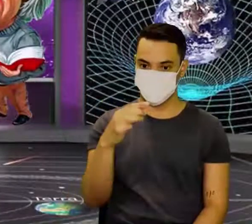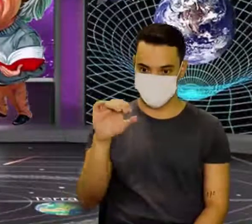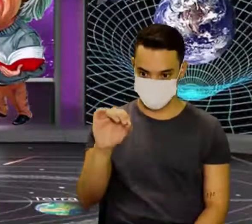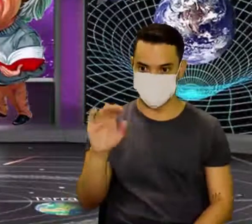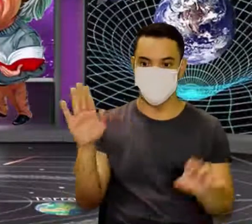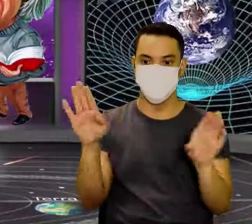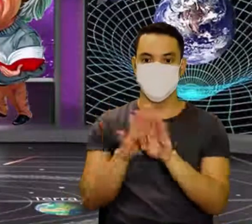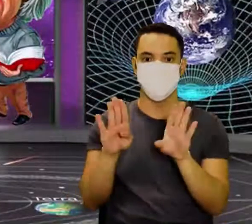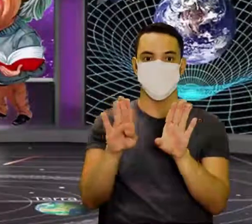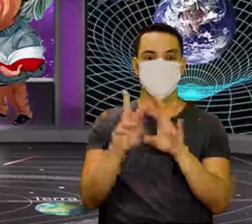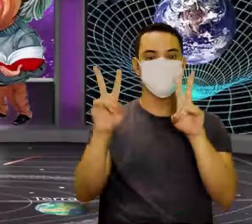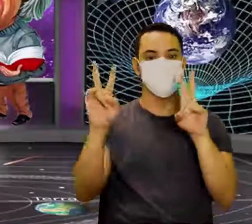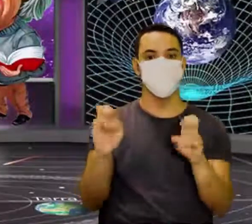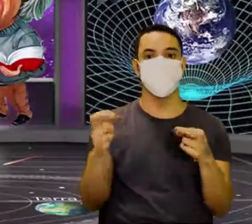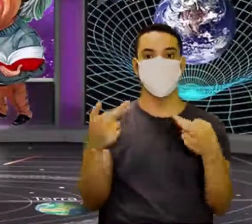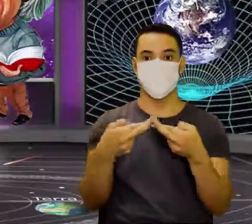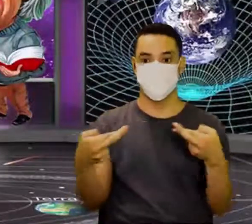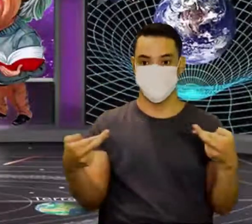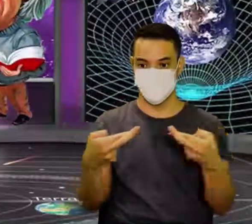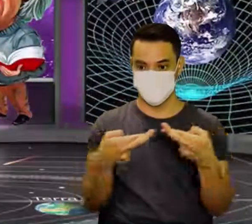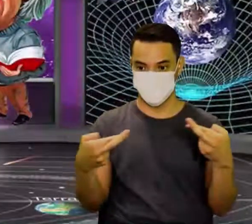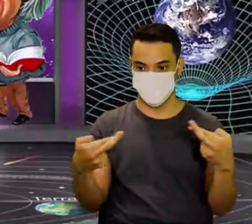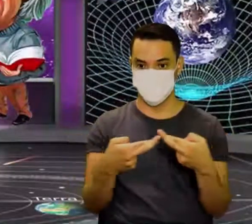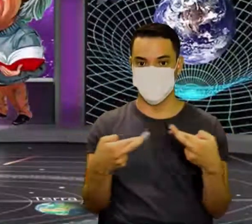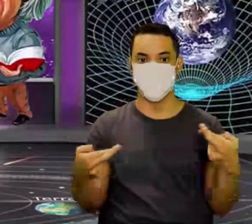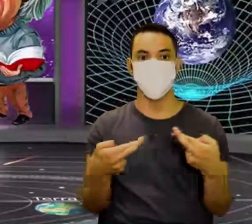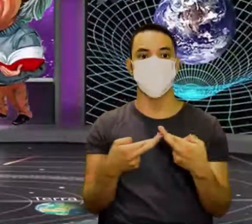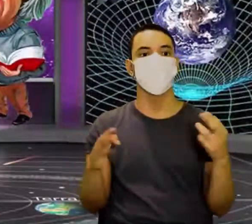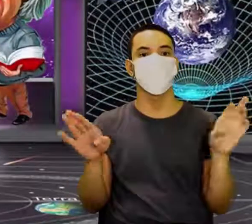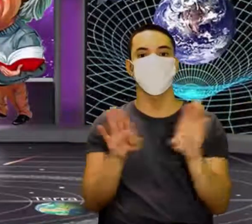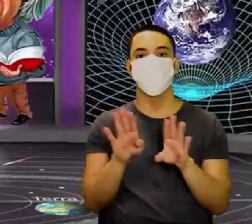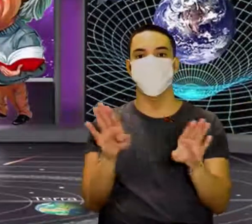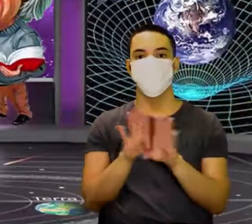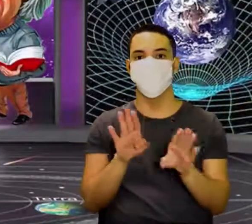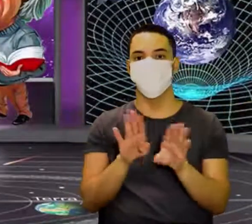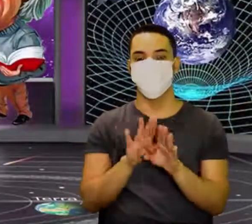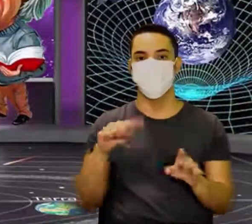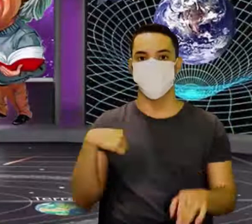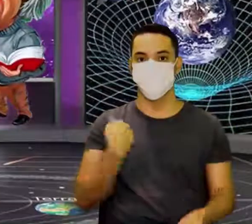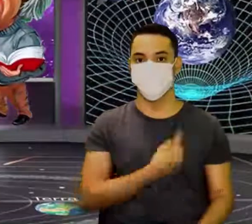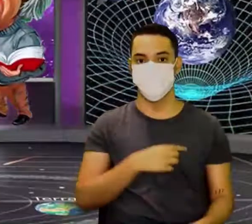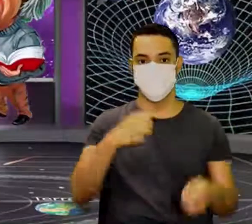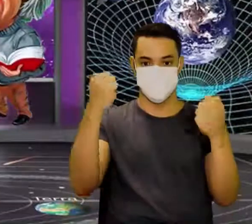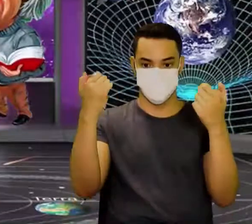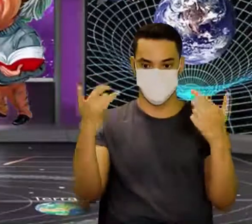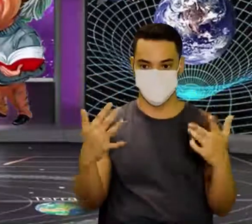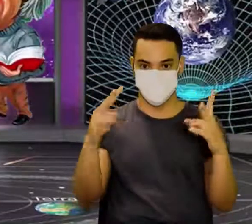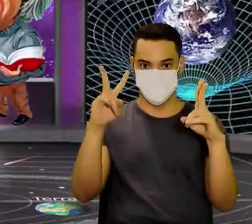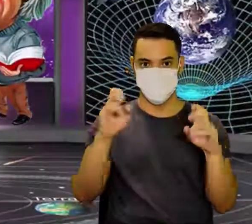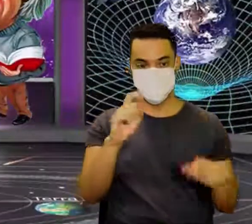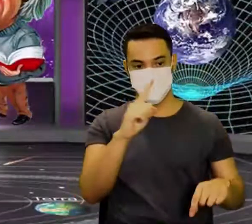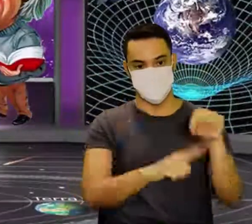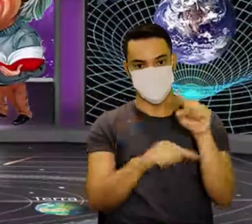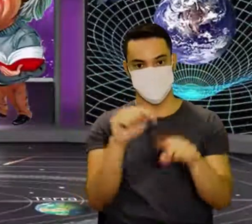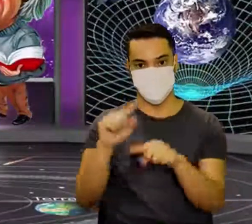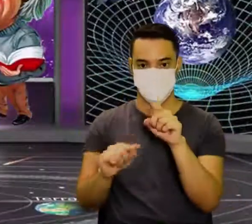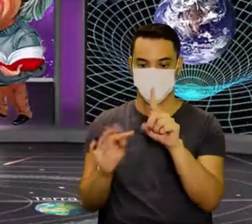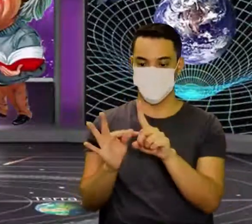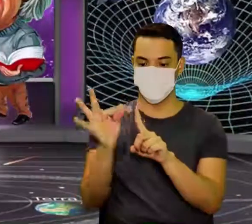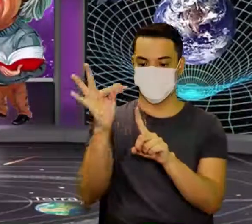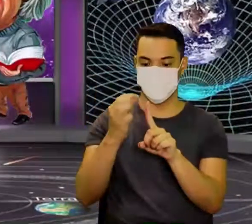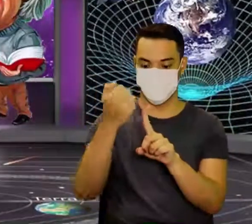relacionada também à resistência. Em falar nisso, nós também conversamos sobre instrumentos de